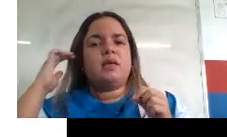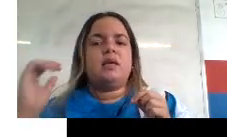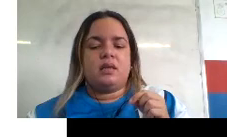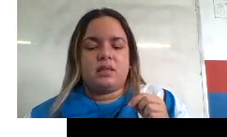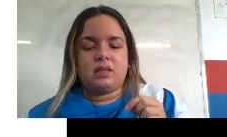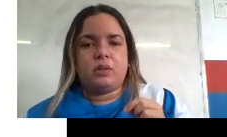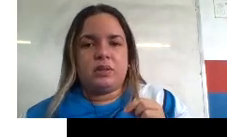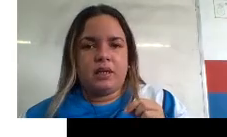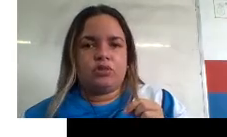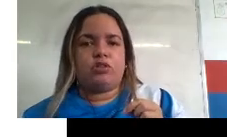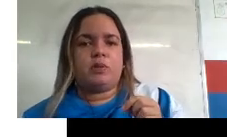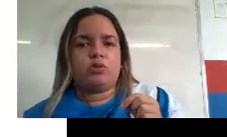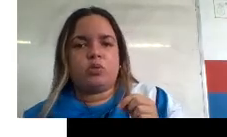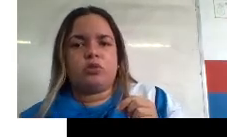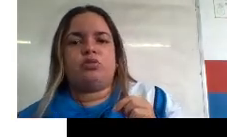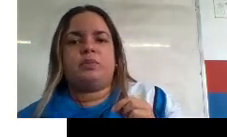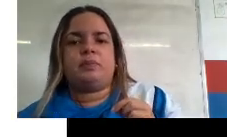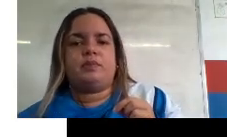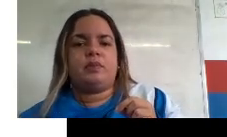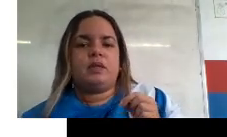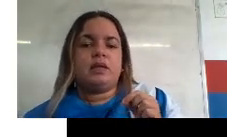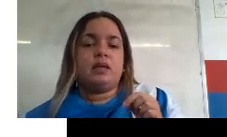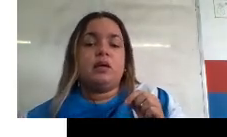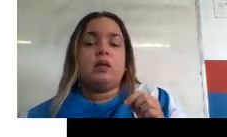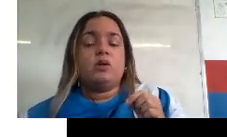também são direitos das pessoas.